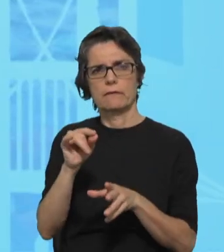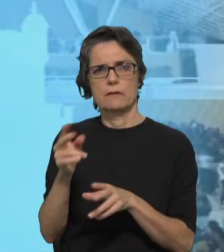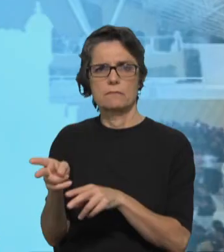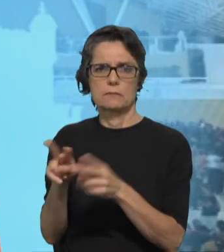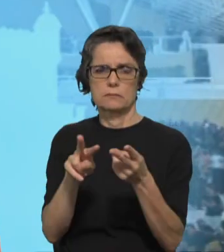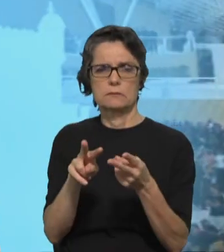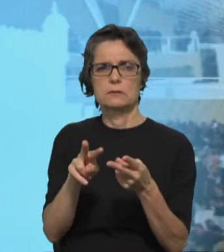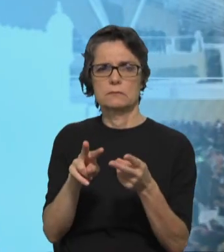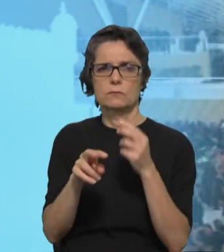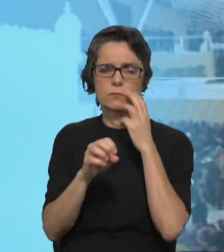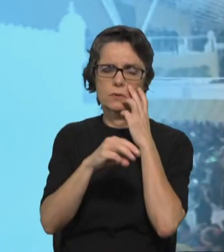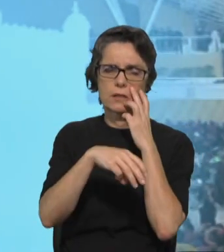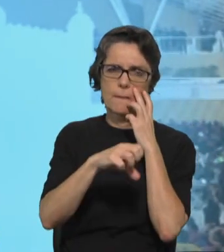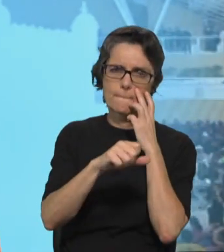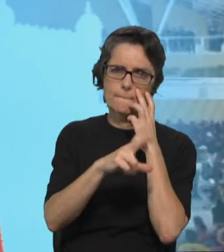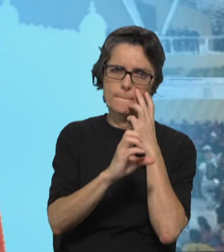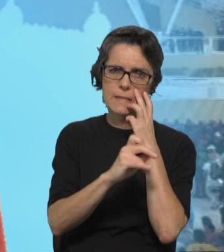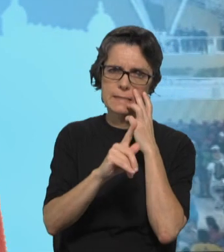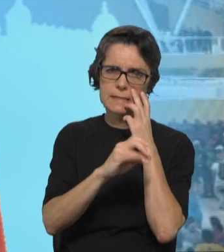transição do marcelismo